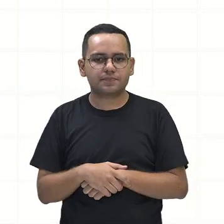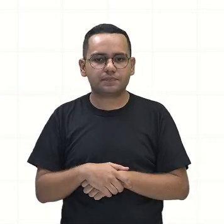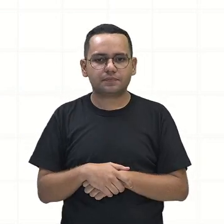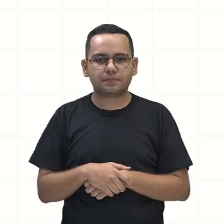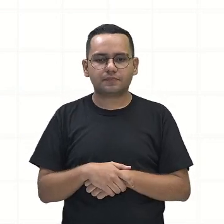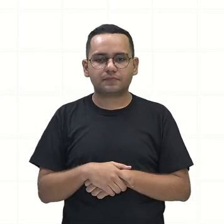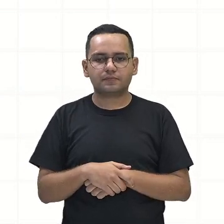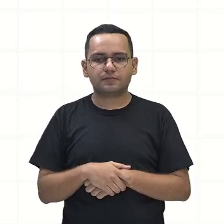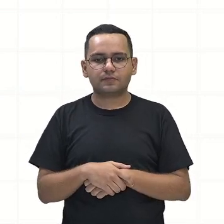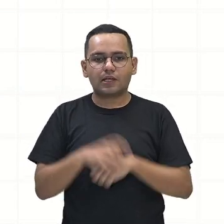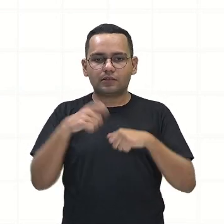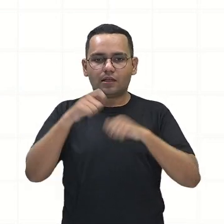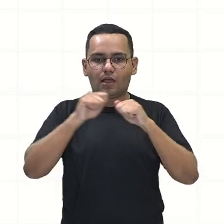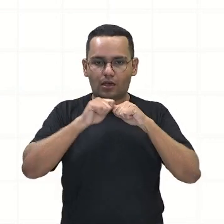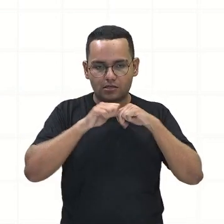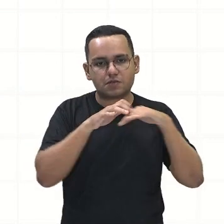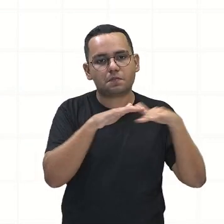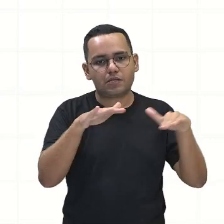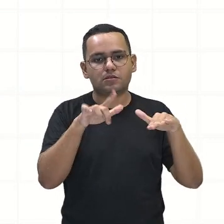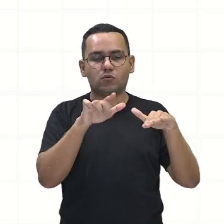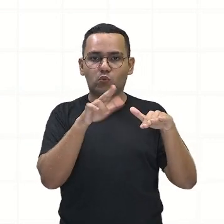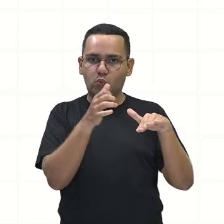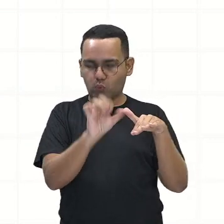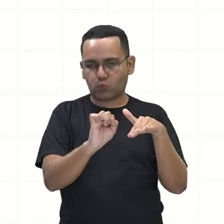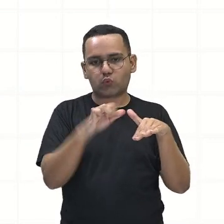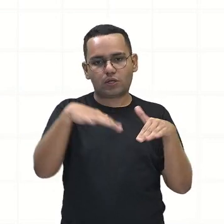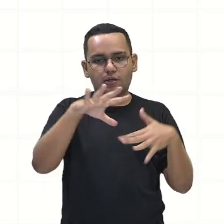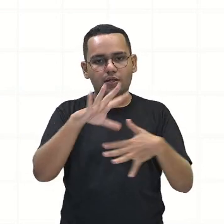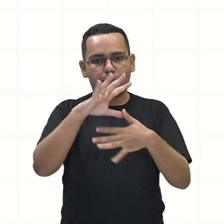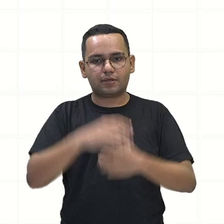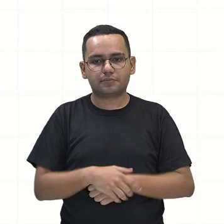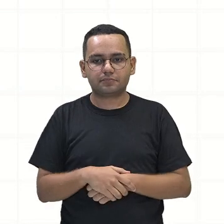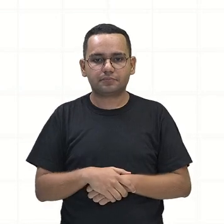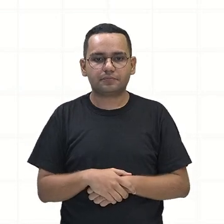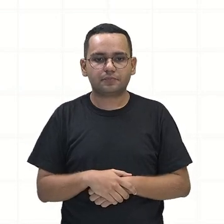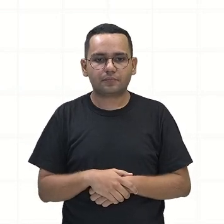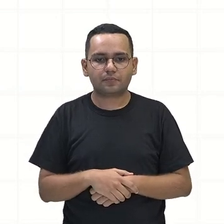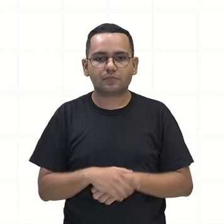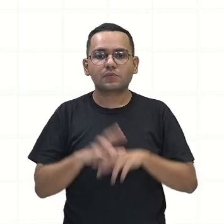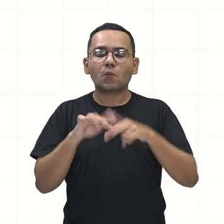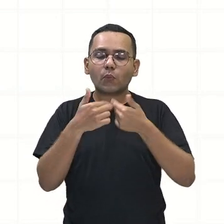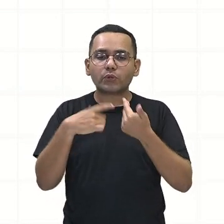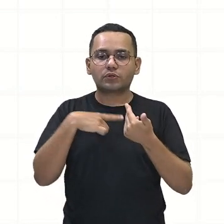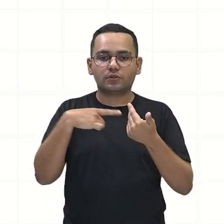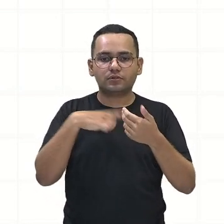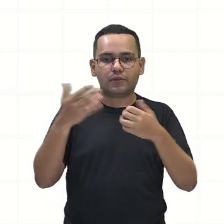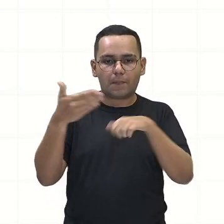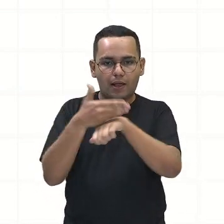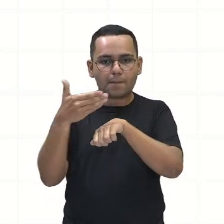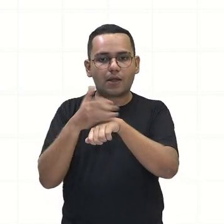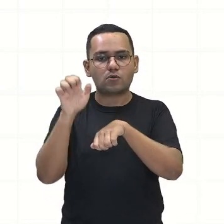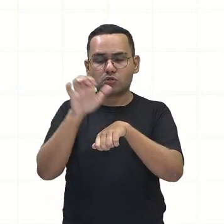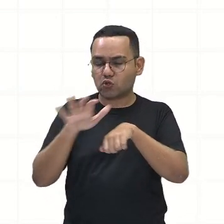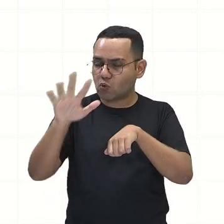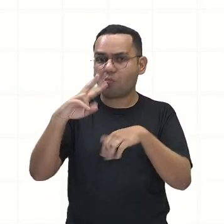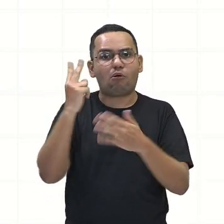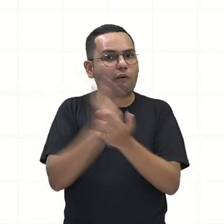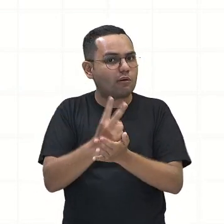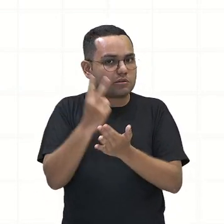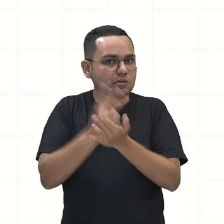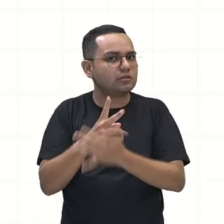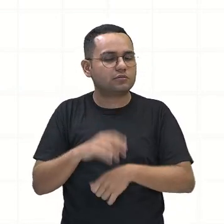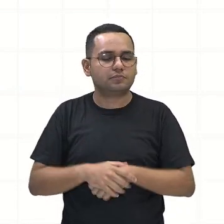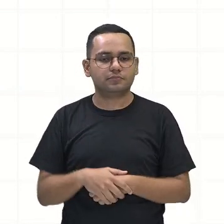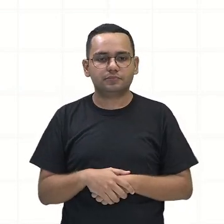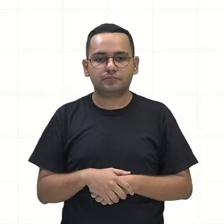na América durante a União Ibérica. A presença de europeus na região amazônica vai ser constante. E observem aqui